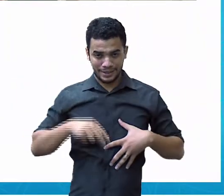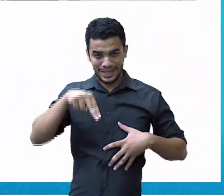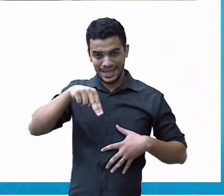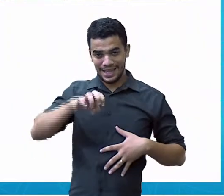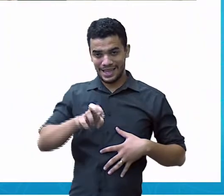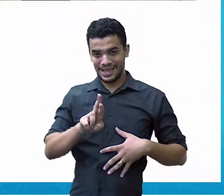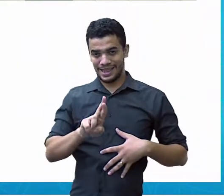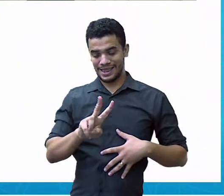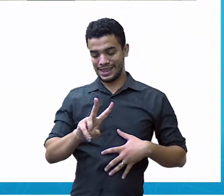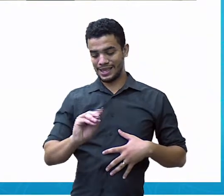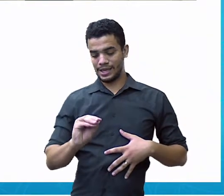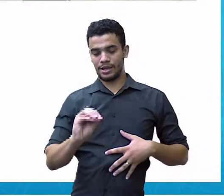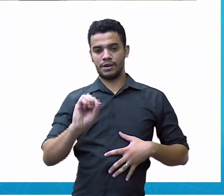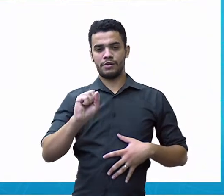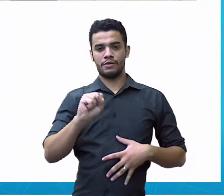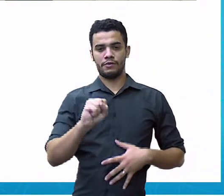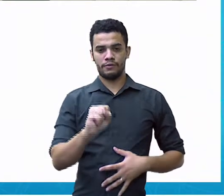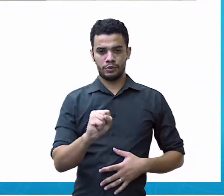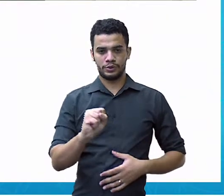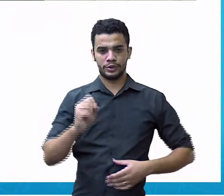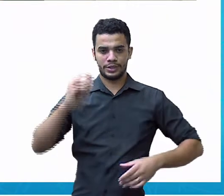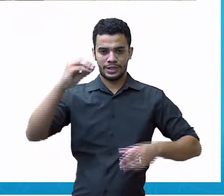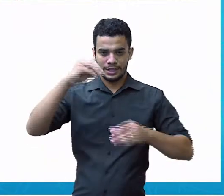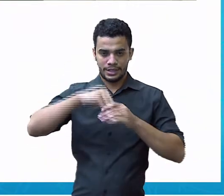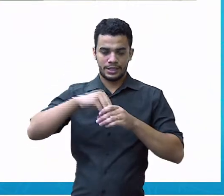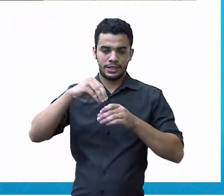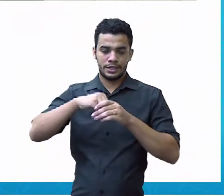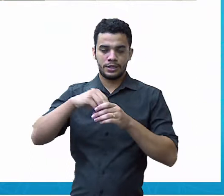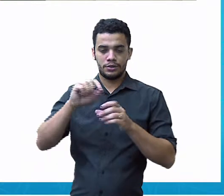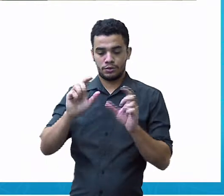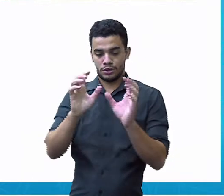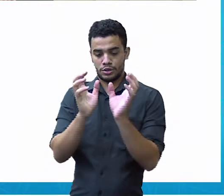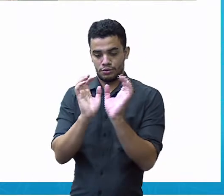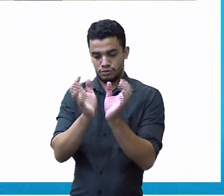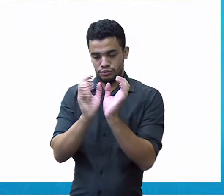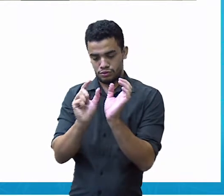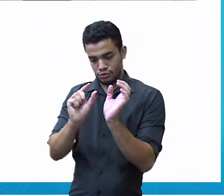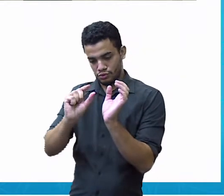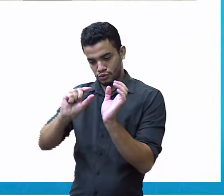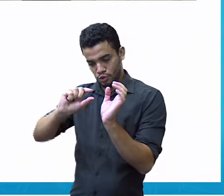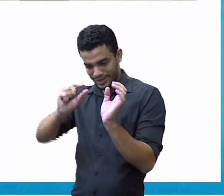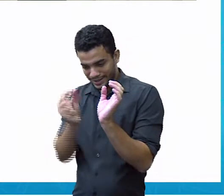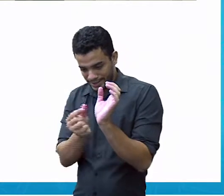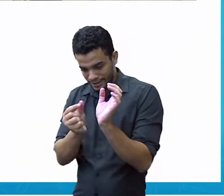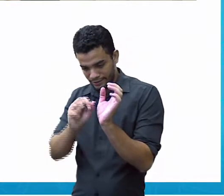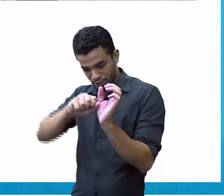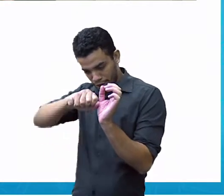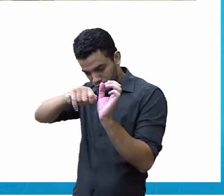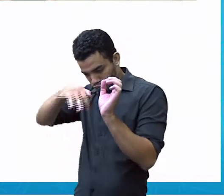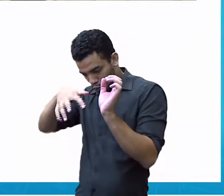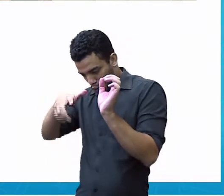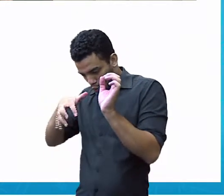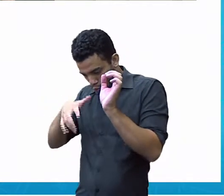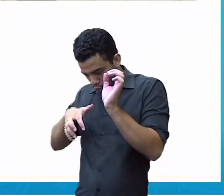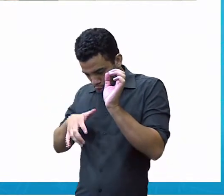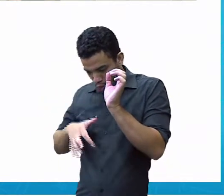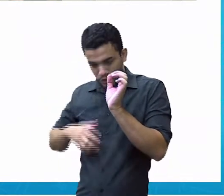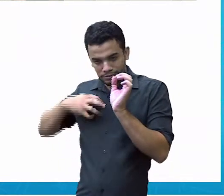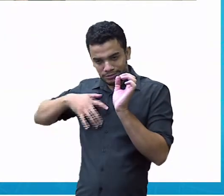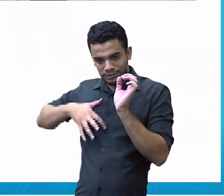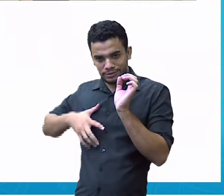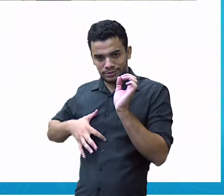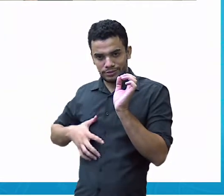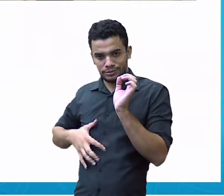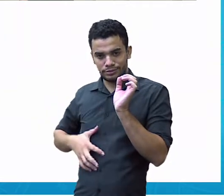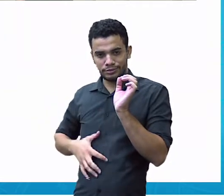corpo. Alguns levam mensagens de diferentes partes do corpo para o centro de